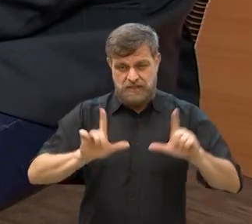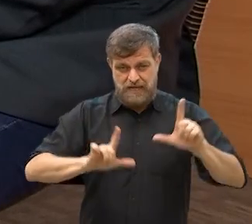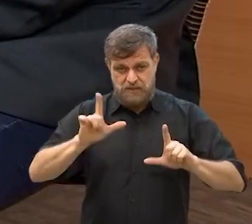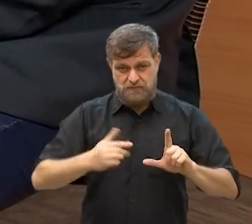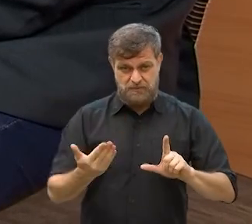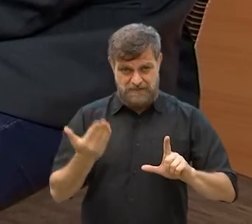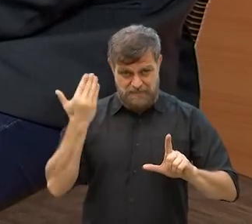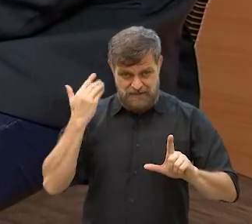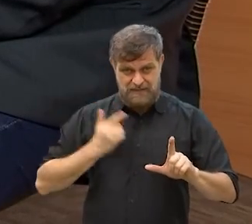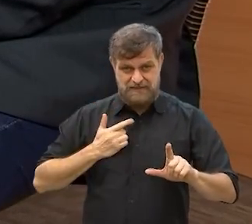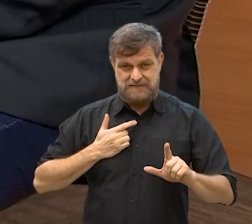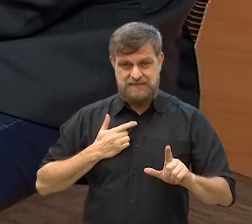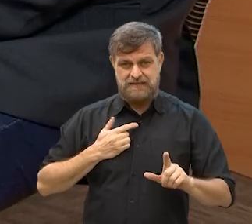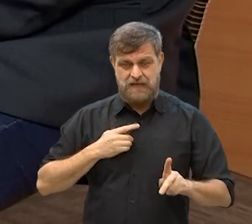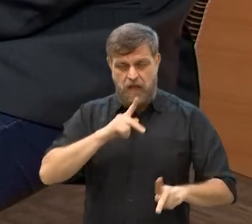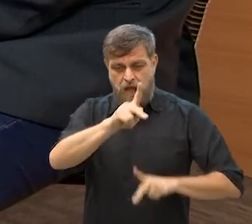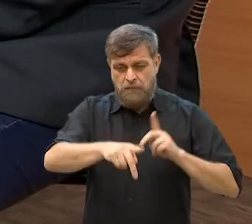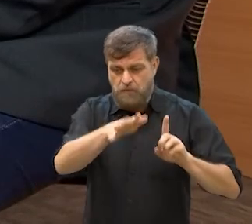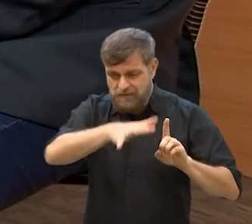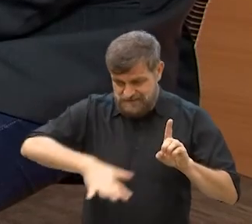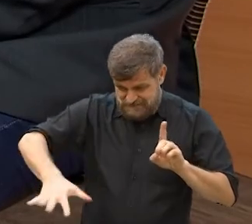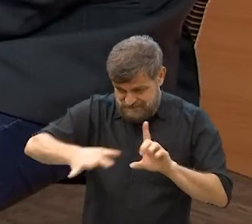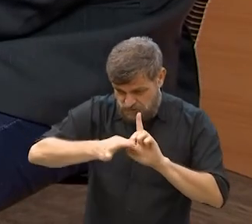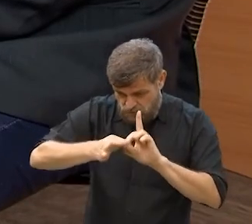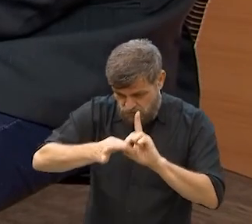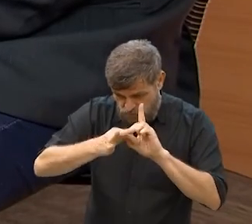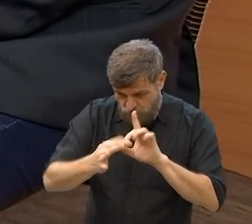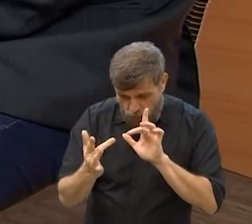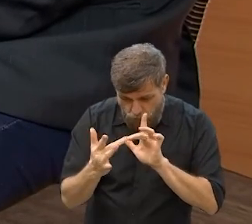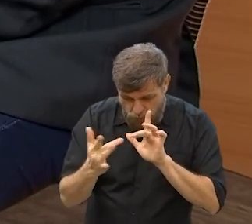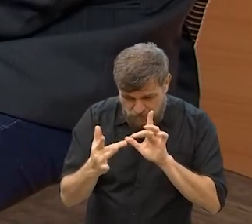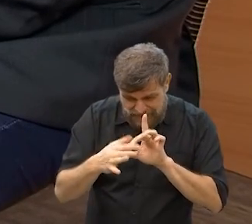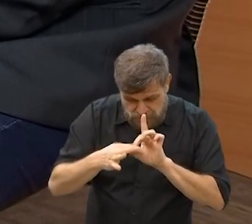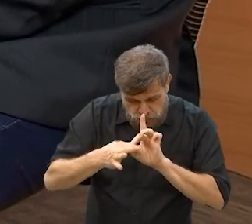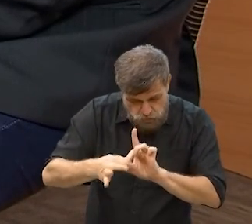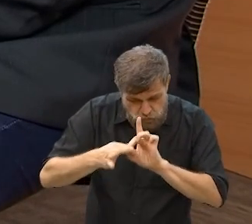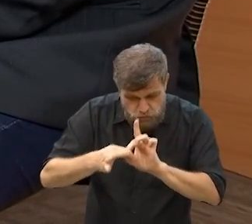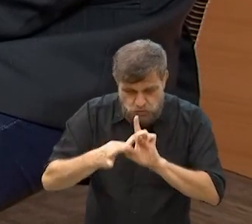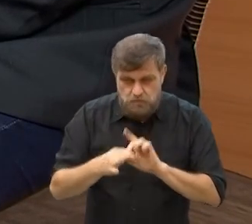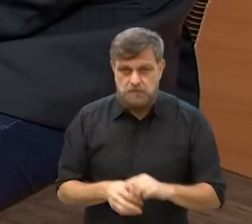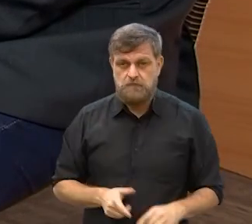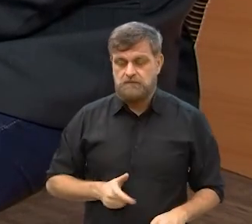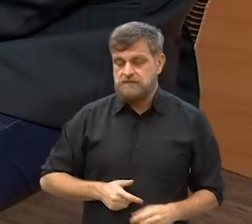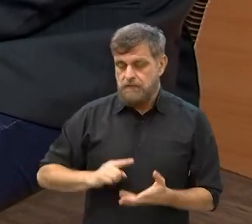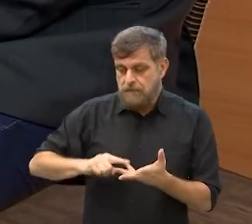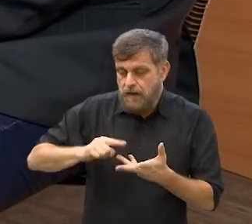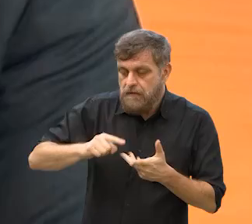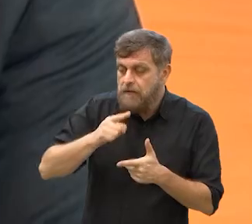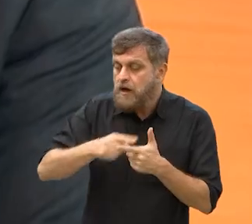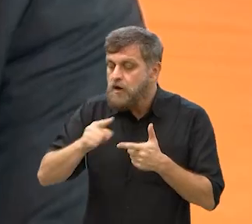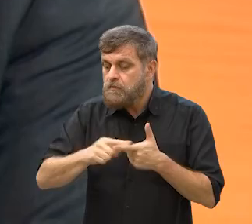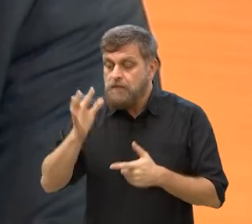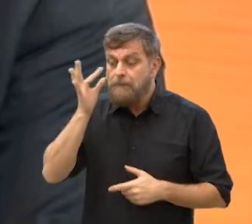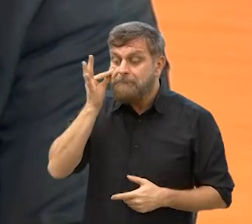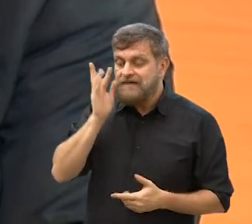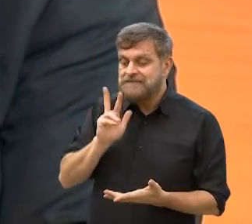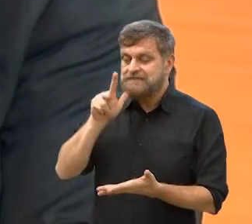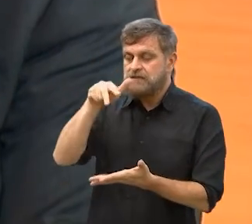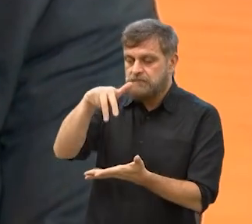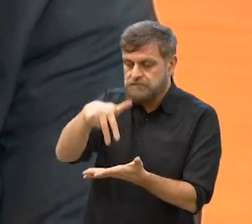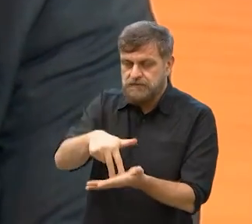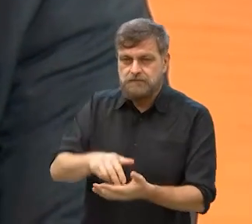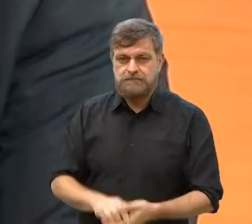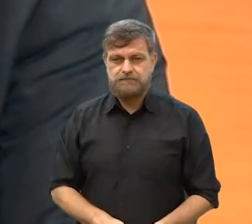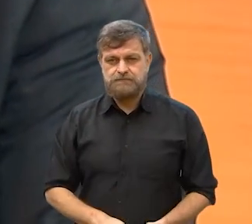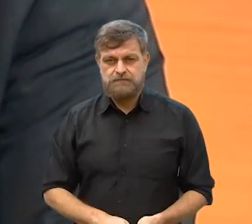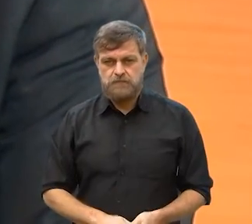sobre o seu contato com a população, mas eu queria que o senhor reforçasse. É bem intenso, né? O senhor procura entender o problema de perto. Normalmente, quando